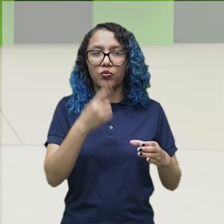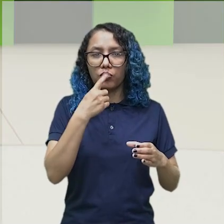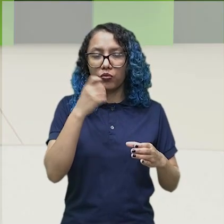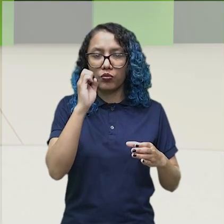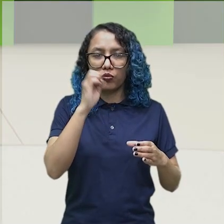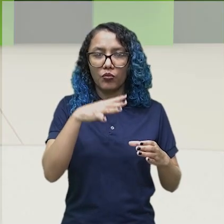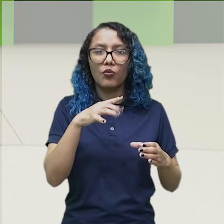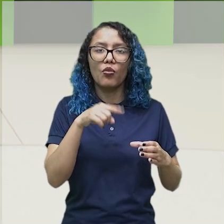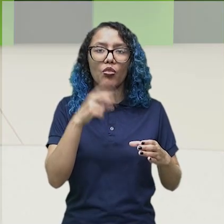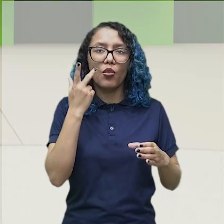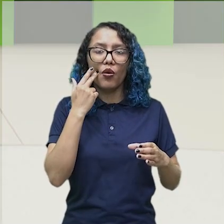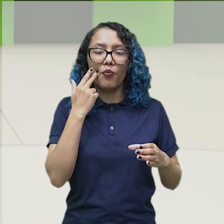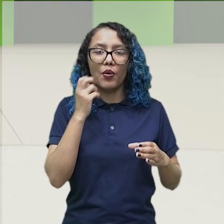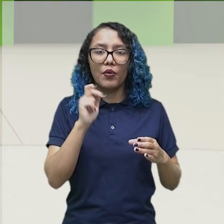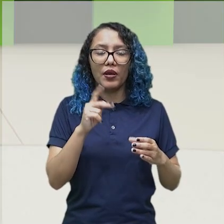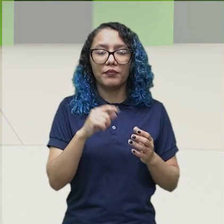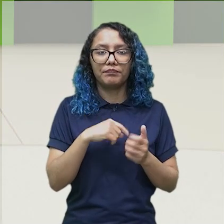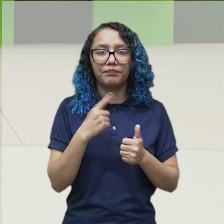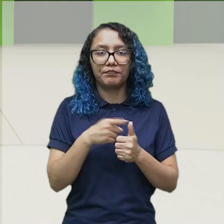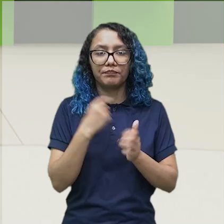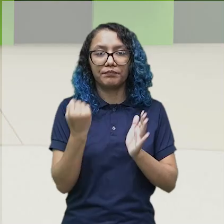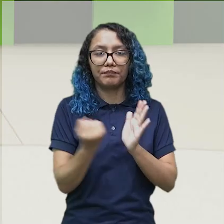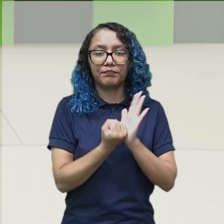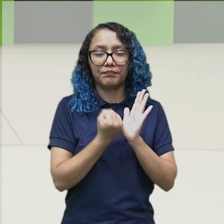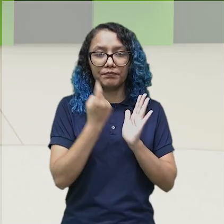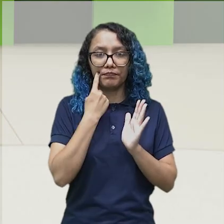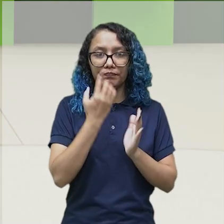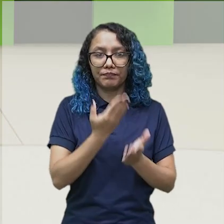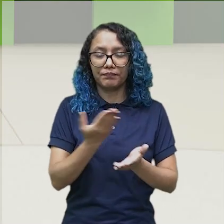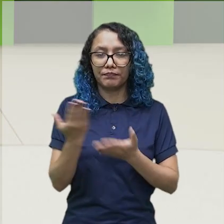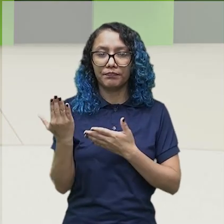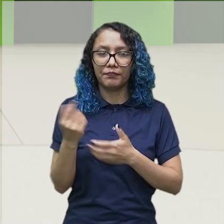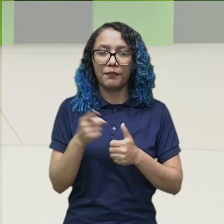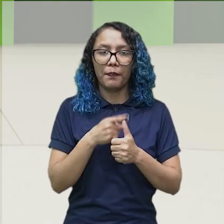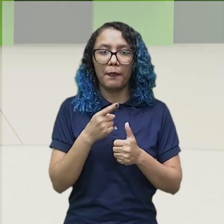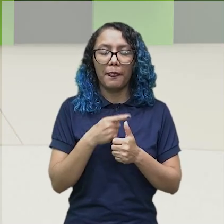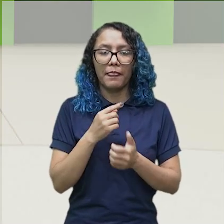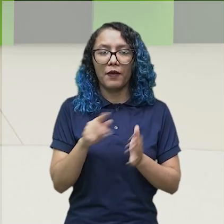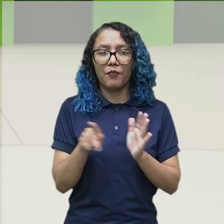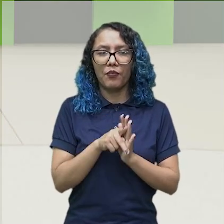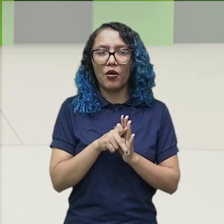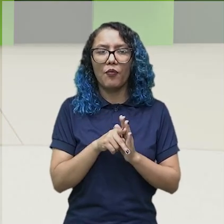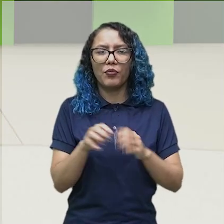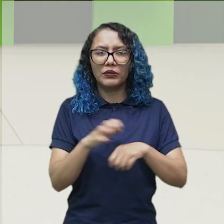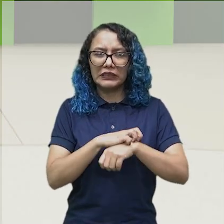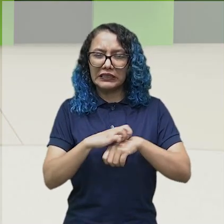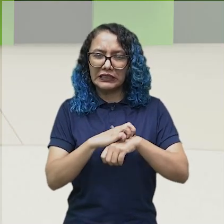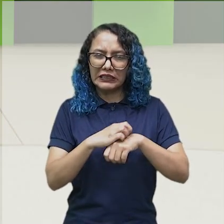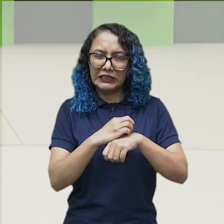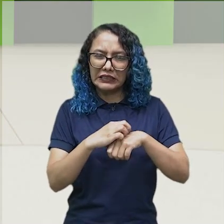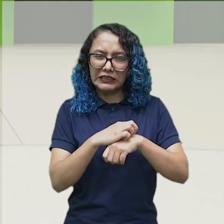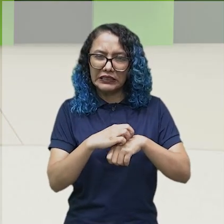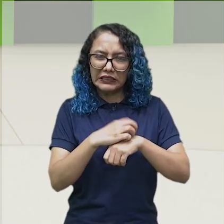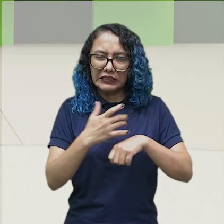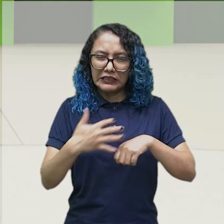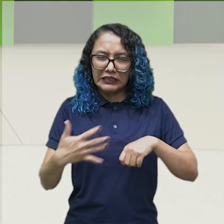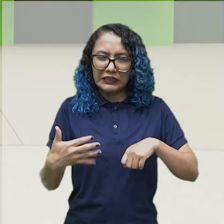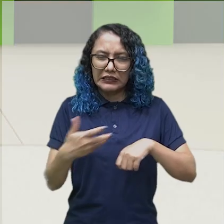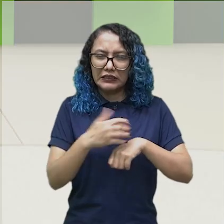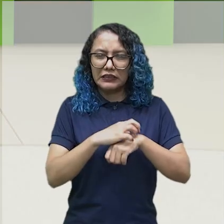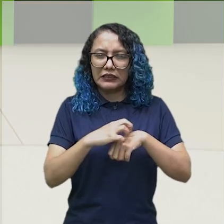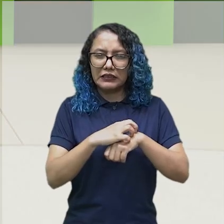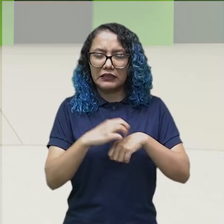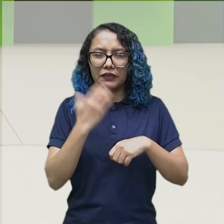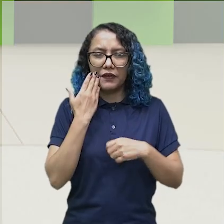Primeiro rótulo aqui, né? Primeiro símbolo, na verdade, né, que a gente pode observar é o de corrosivo, e aí, né, a gente está